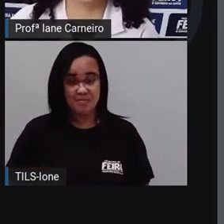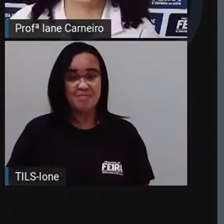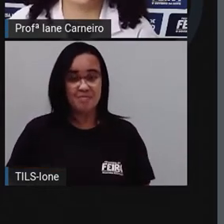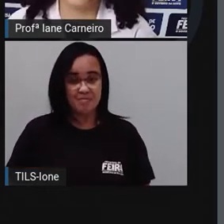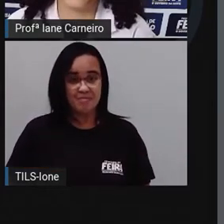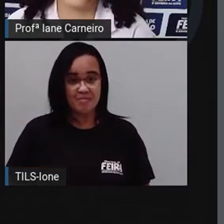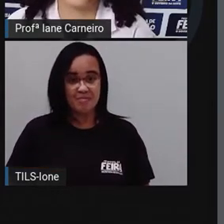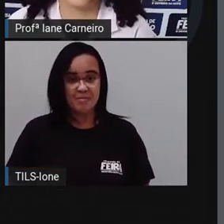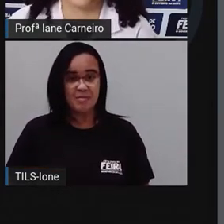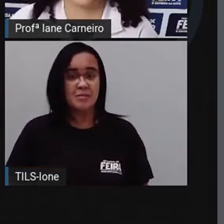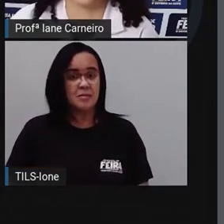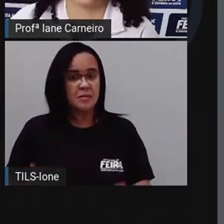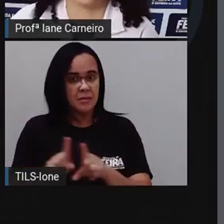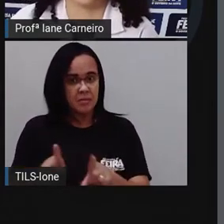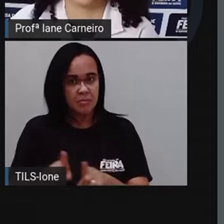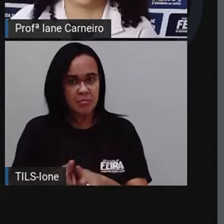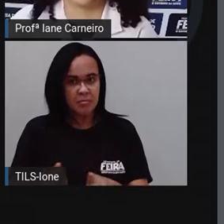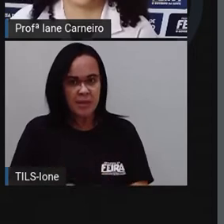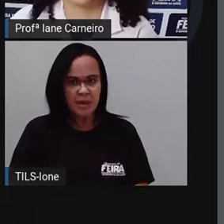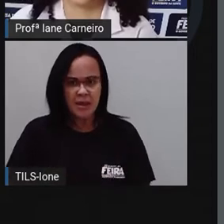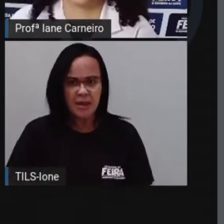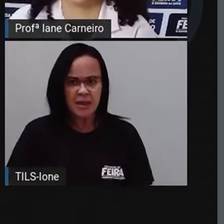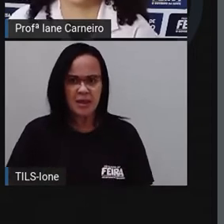um alhama,